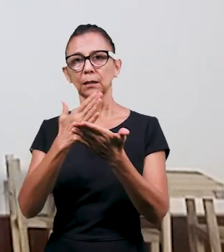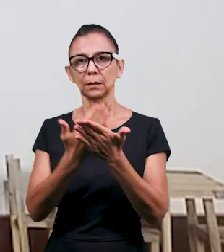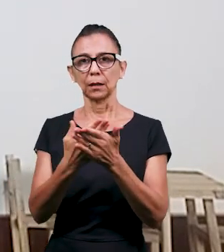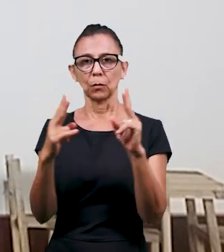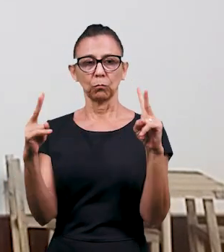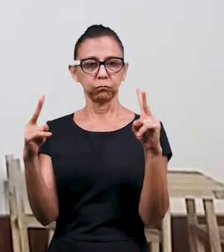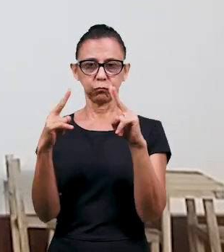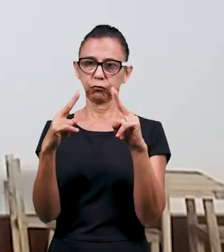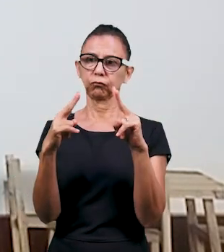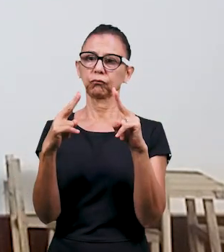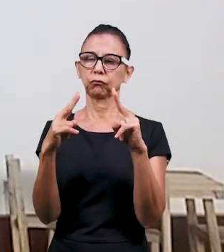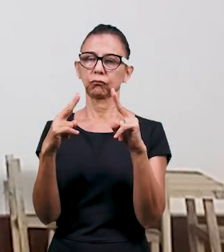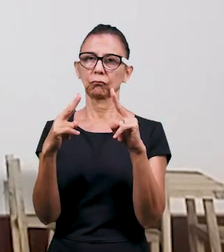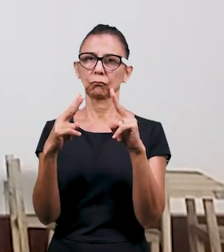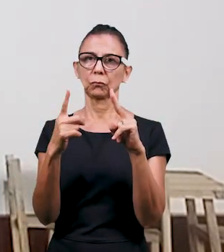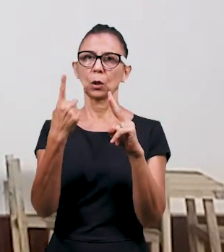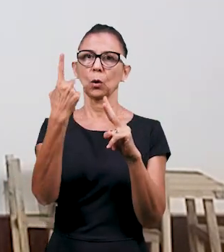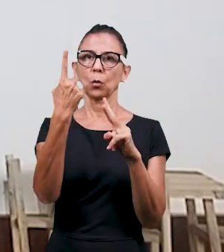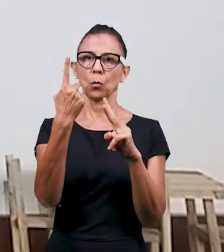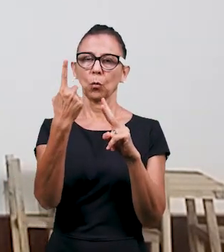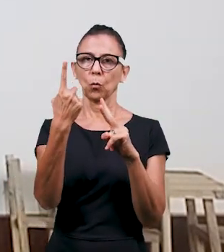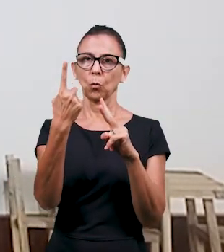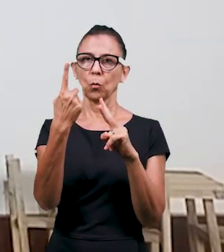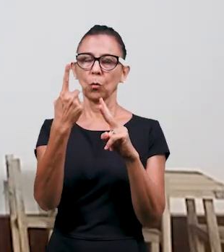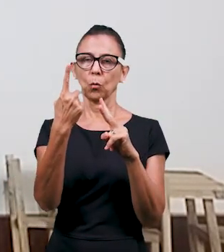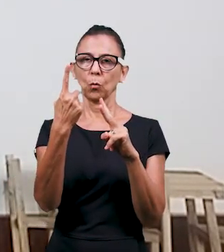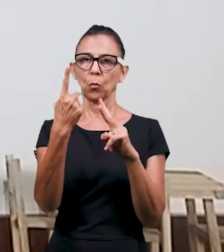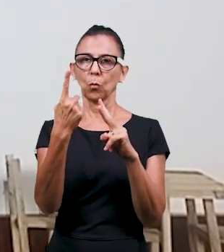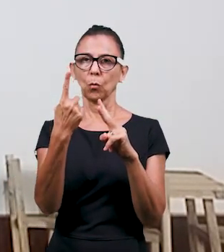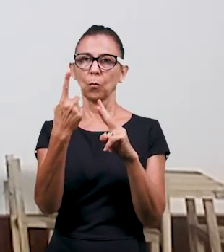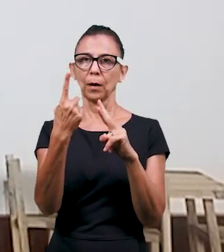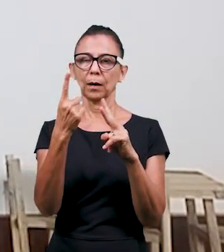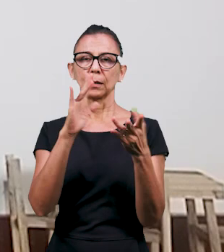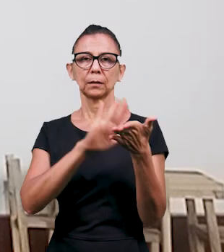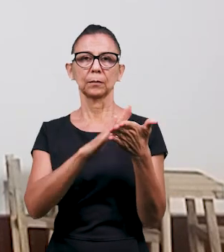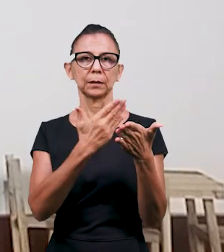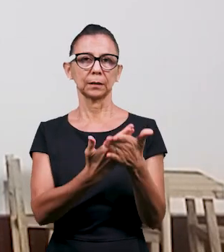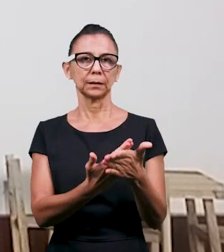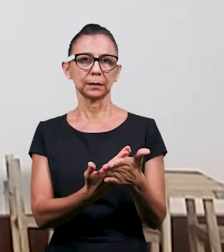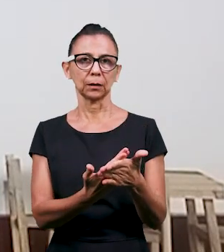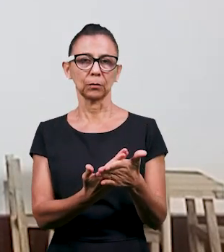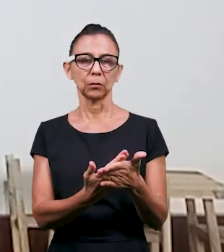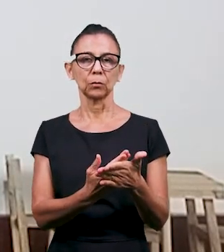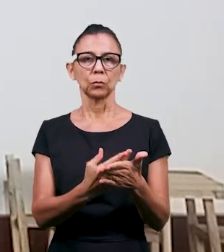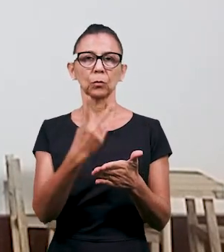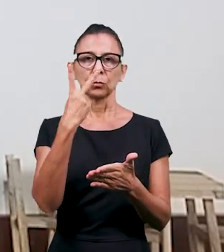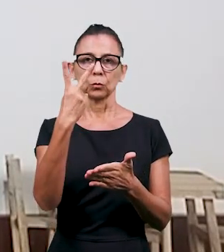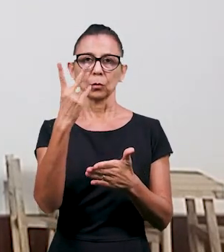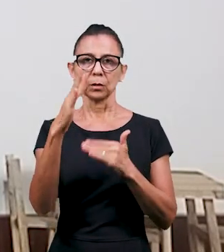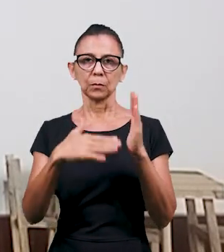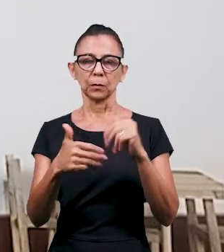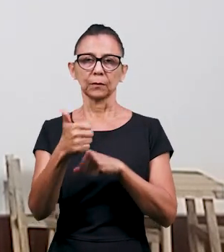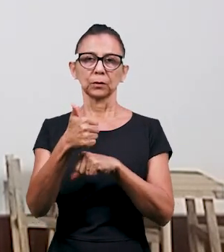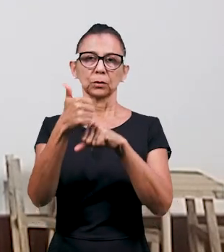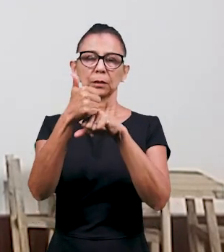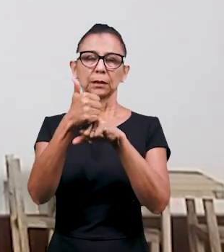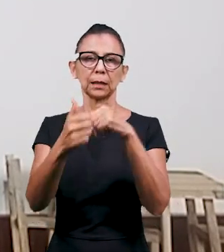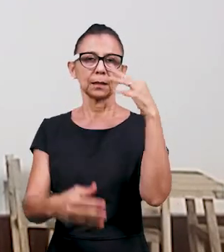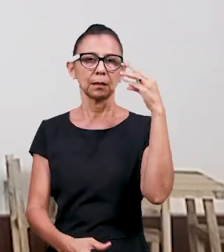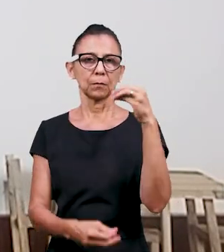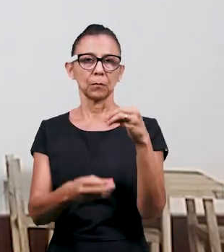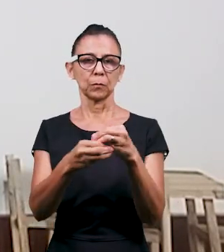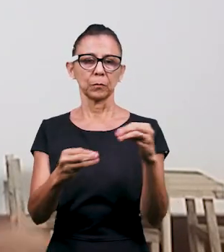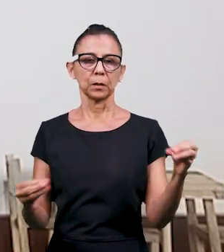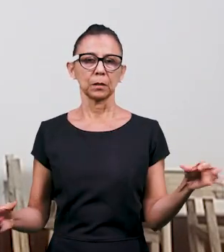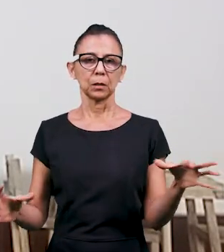no olho, e é uma interpretação só. Então esses 2 profissionais fazem uma única interpretação, porque eles se completam ali na